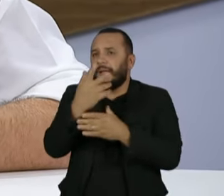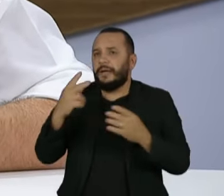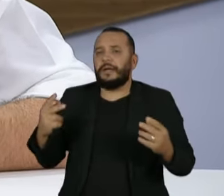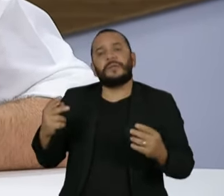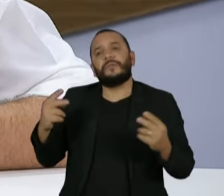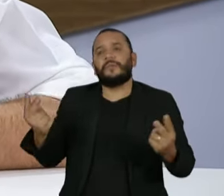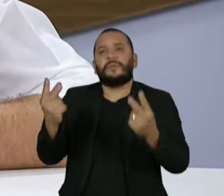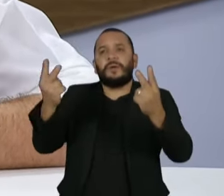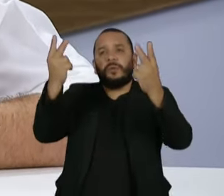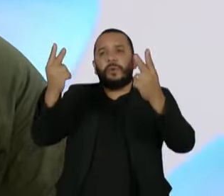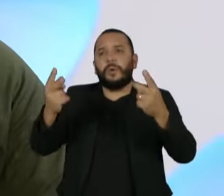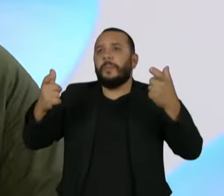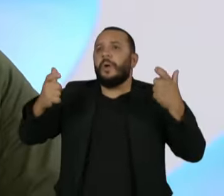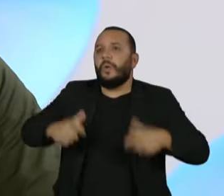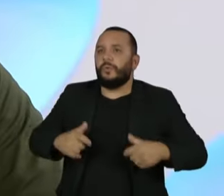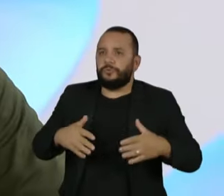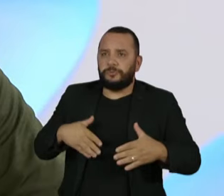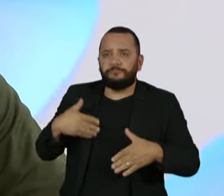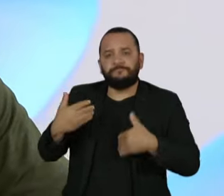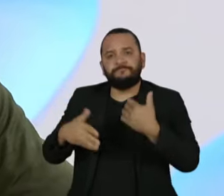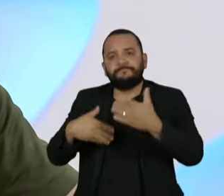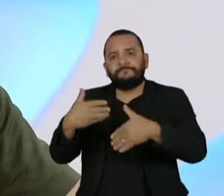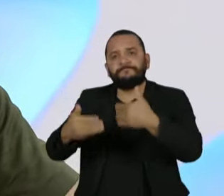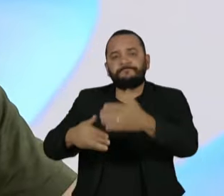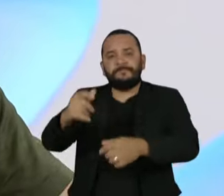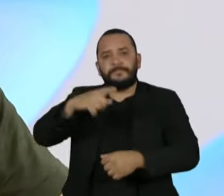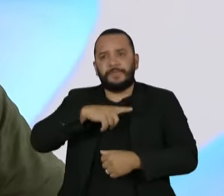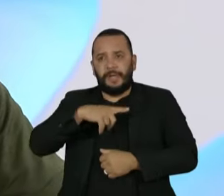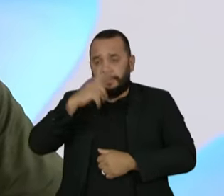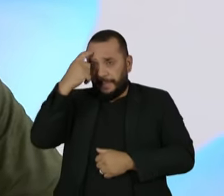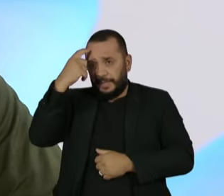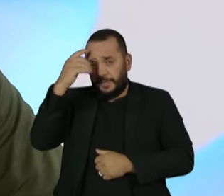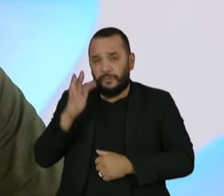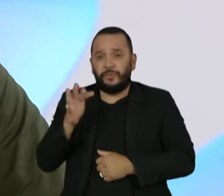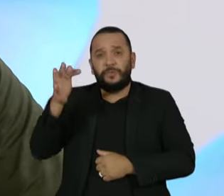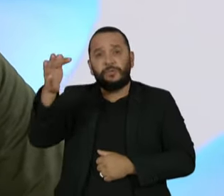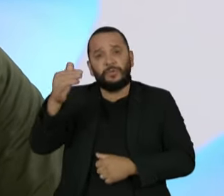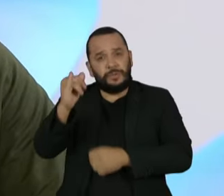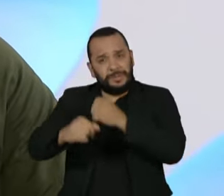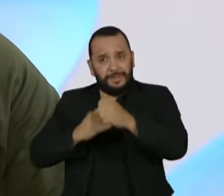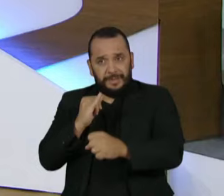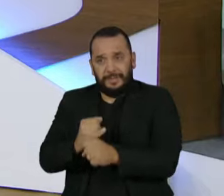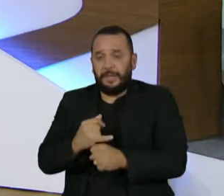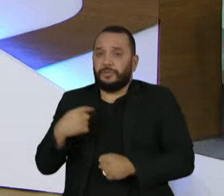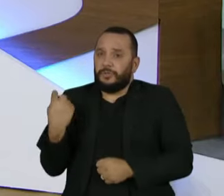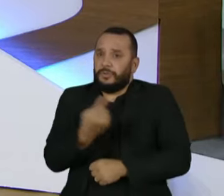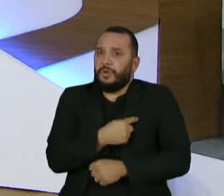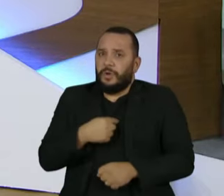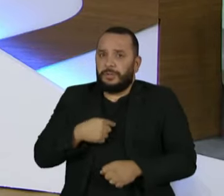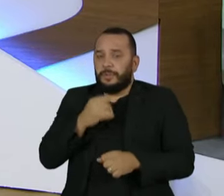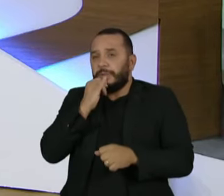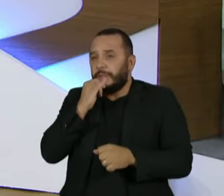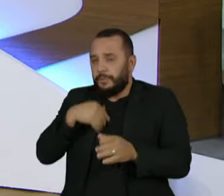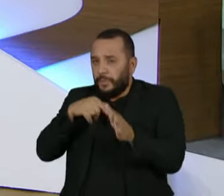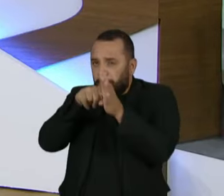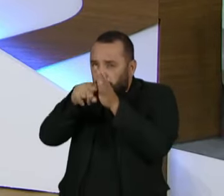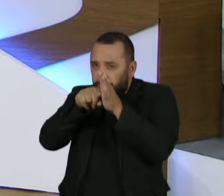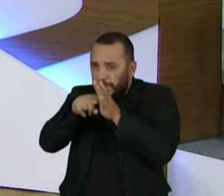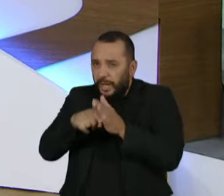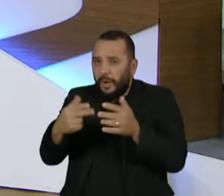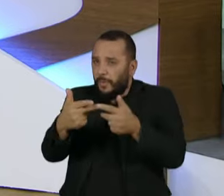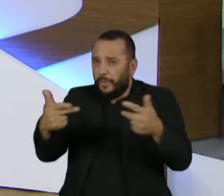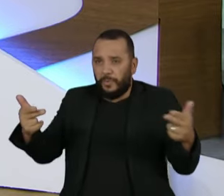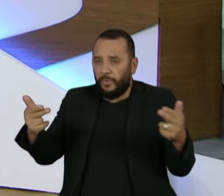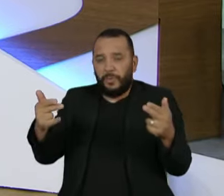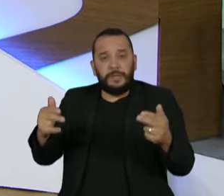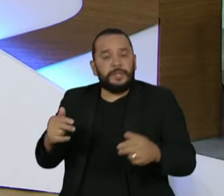que as coisas estão se movendo né pensando o futuro da internet é um futuro que quando a gente buscar alguma coisa a gente não vai ser levado a site nenhum